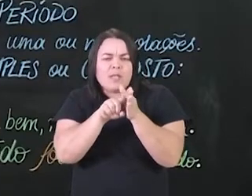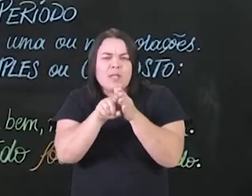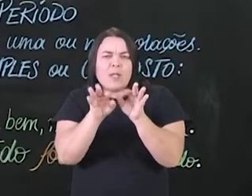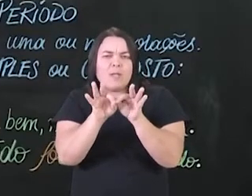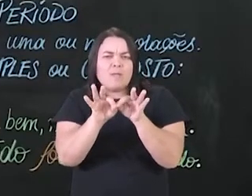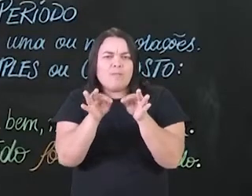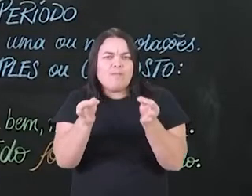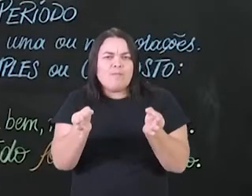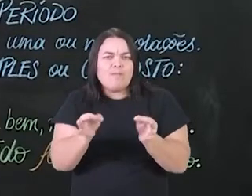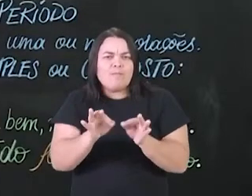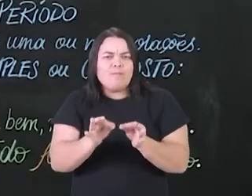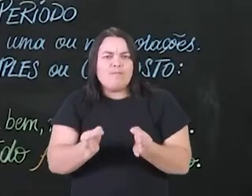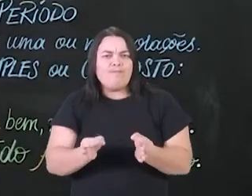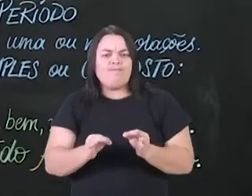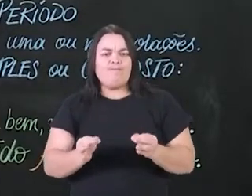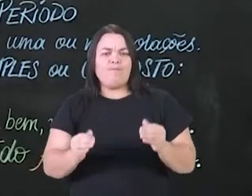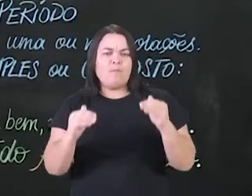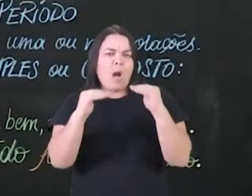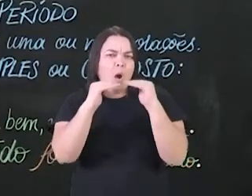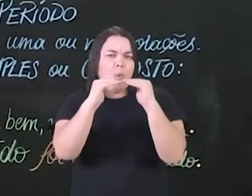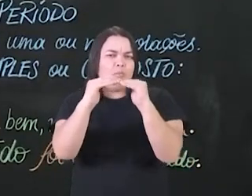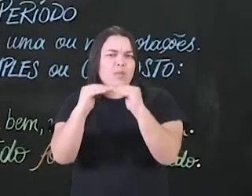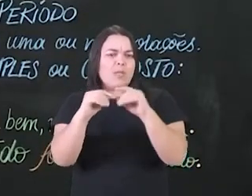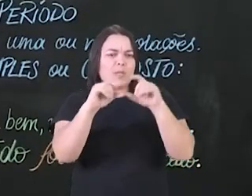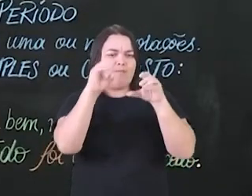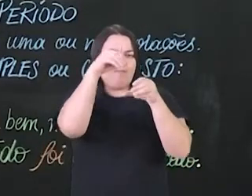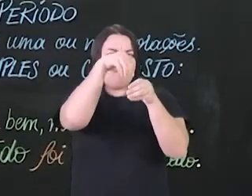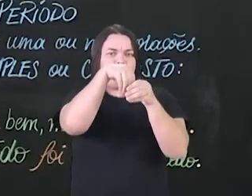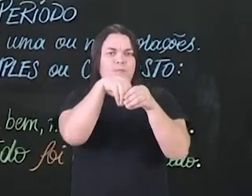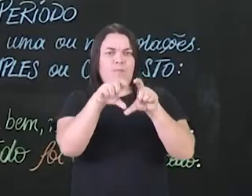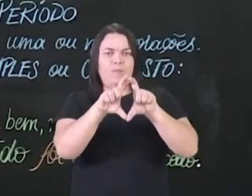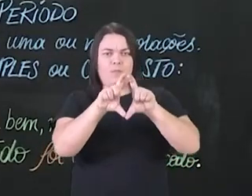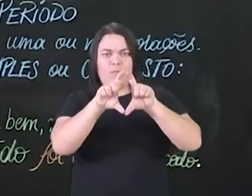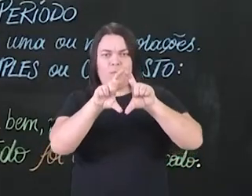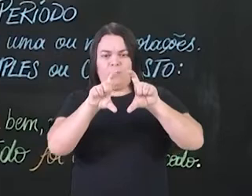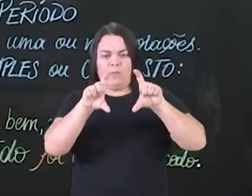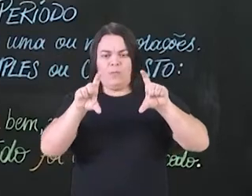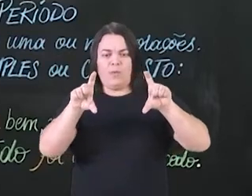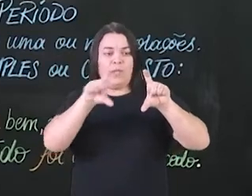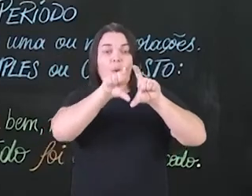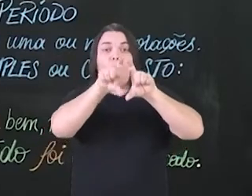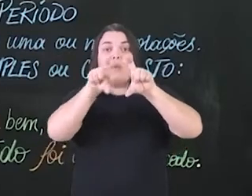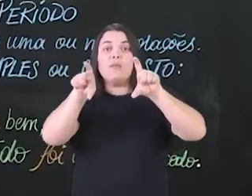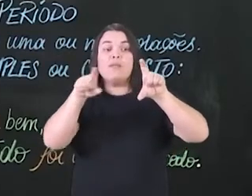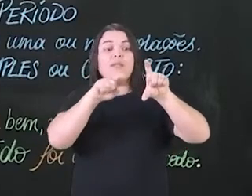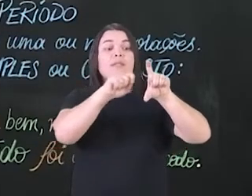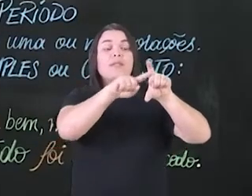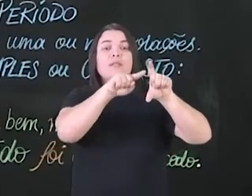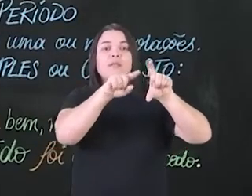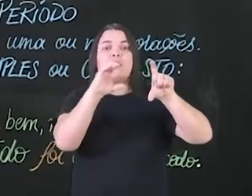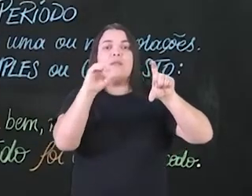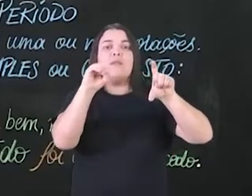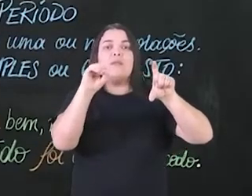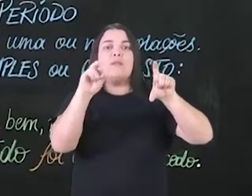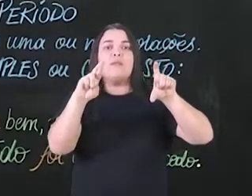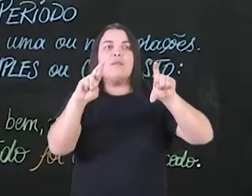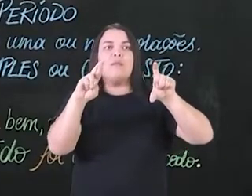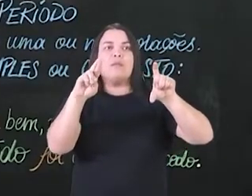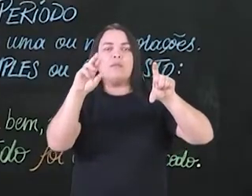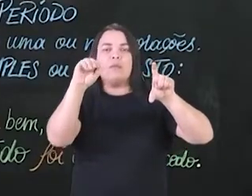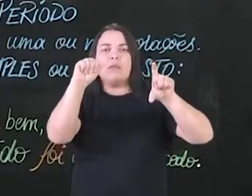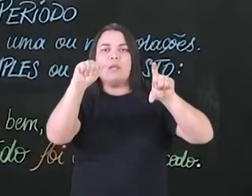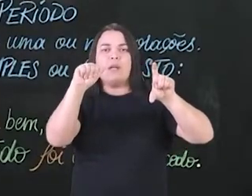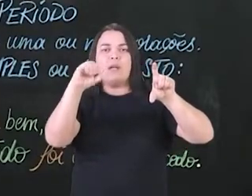dos termos dentro de uma oração. Eu costumo chamar a atenção para essas questões porque às vezes